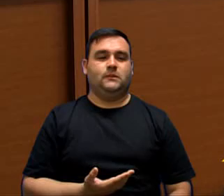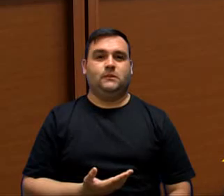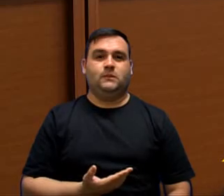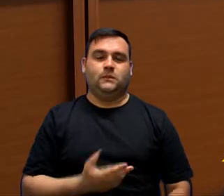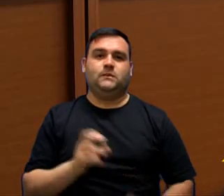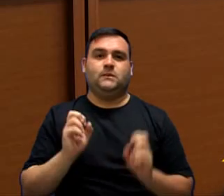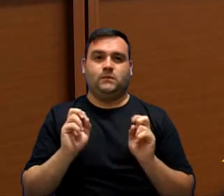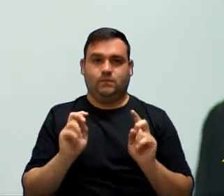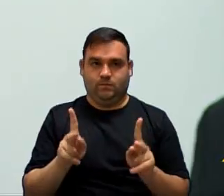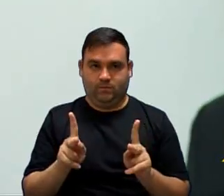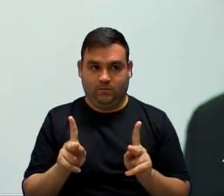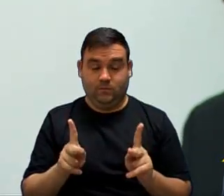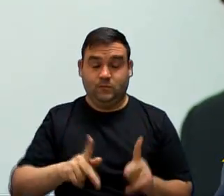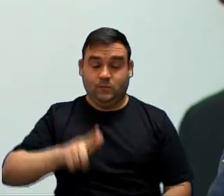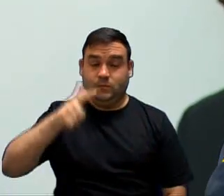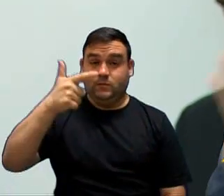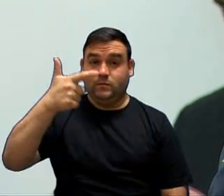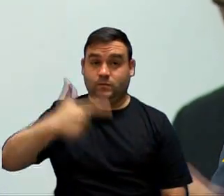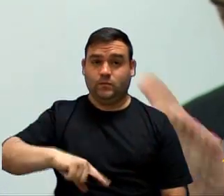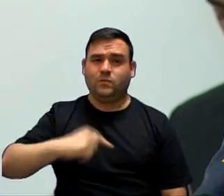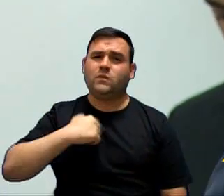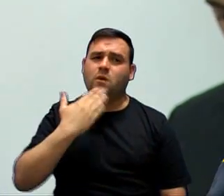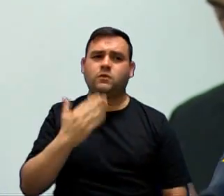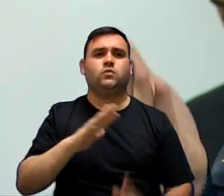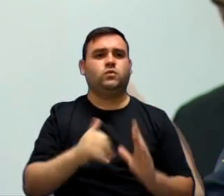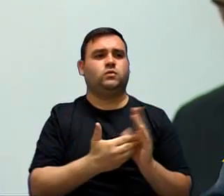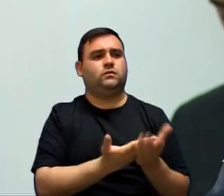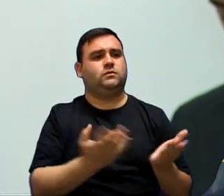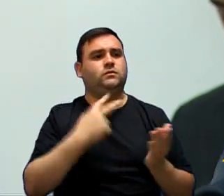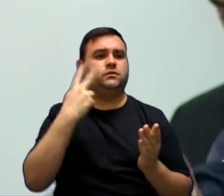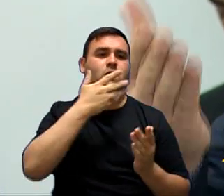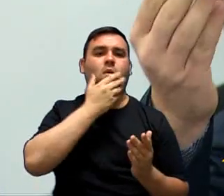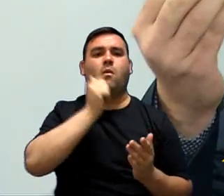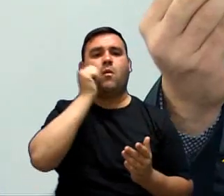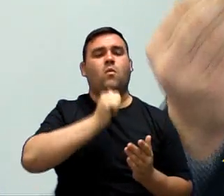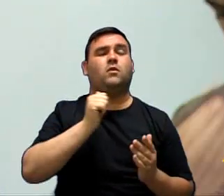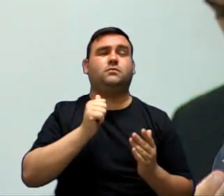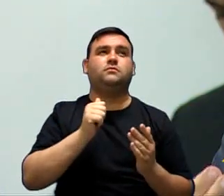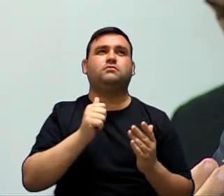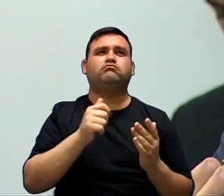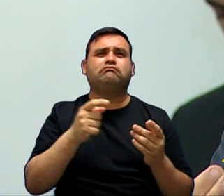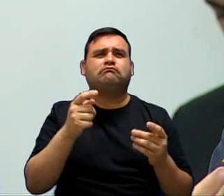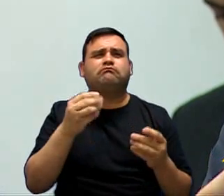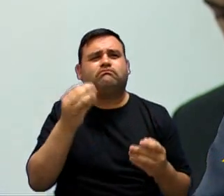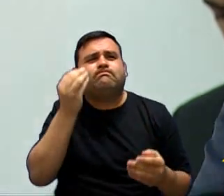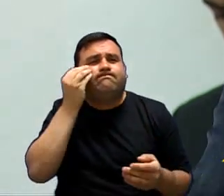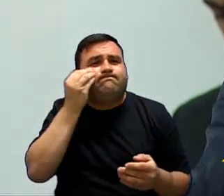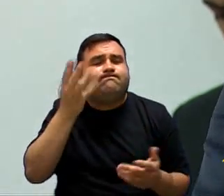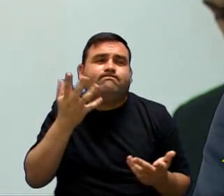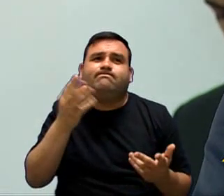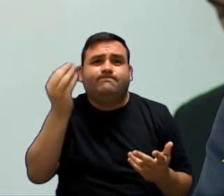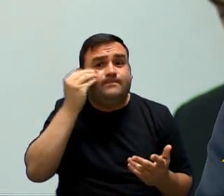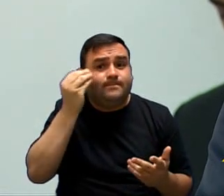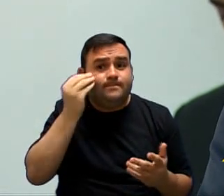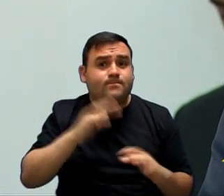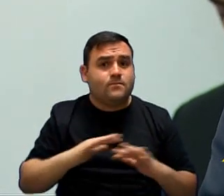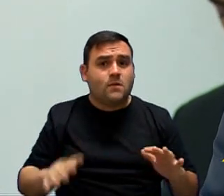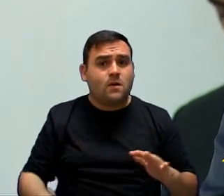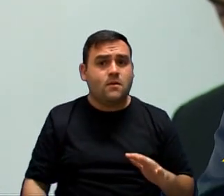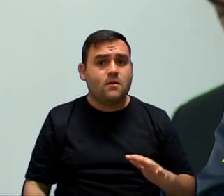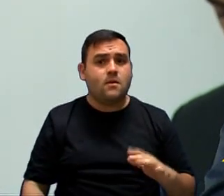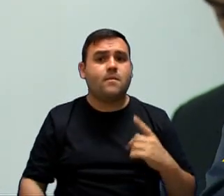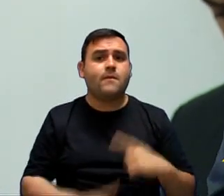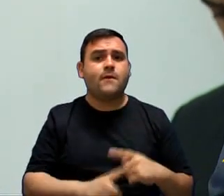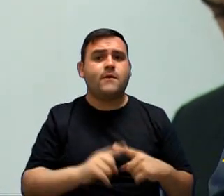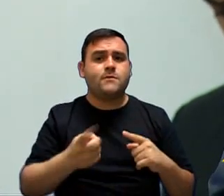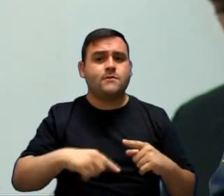Então tá. Então, mais uma vez, solicito aos nobres vereadores e vereadoras essa chance, uma chance que a